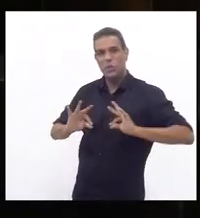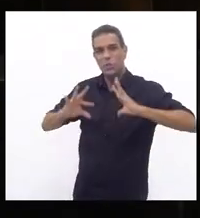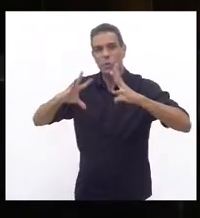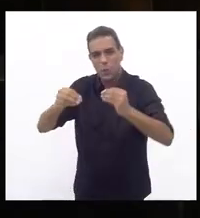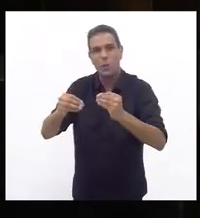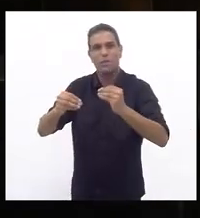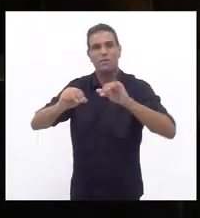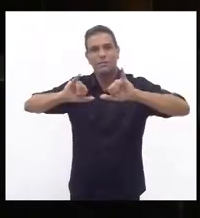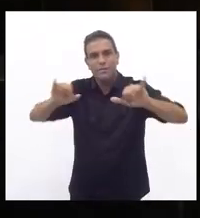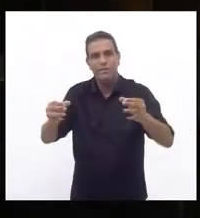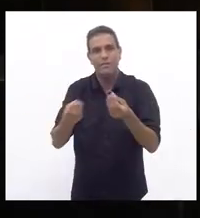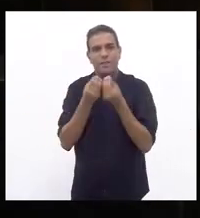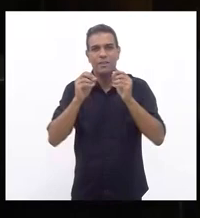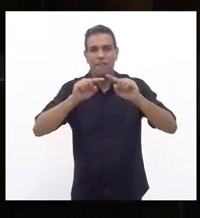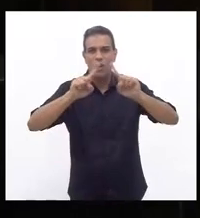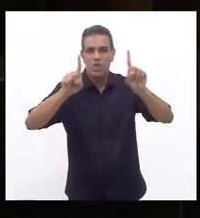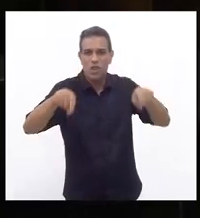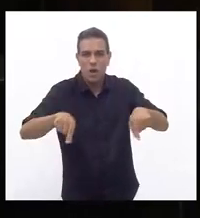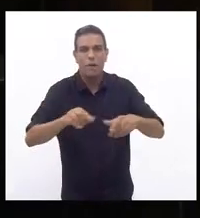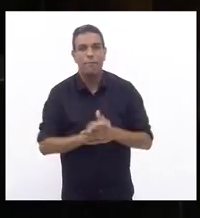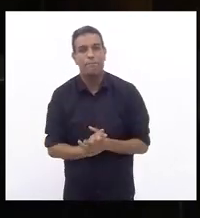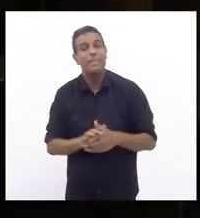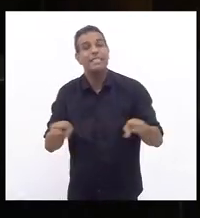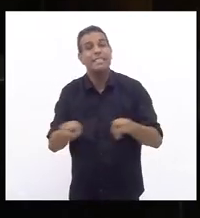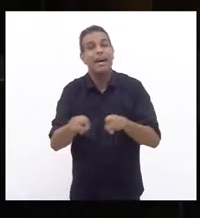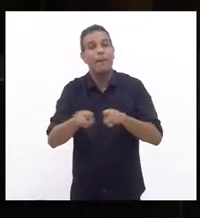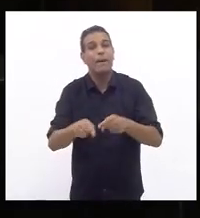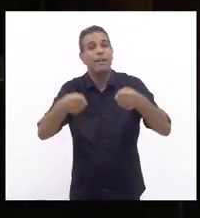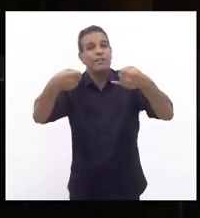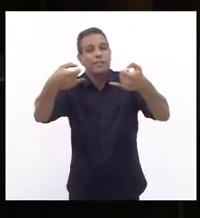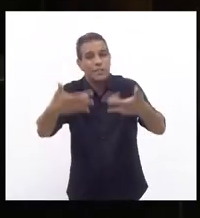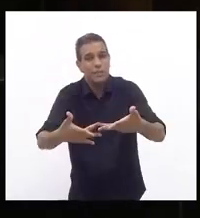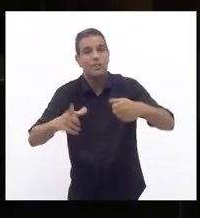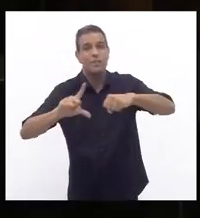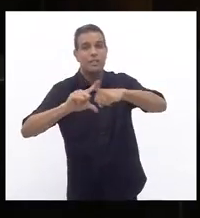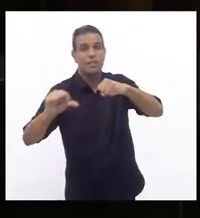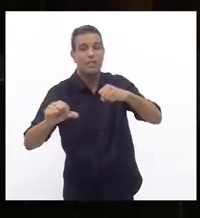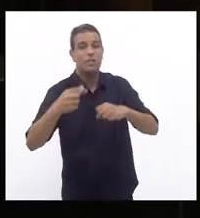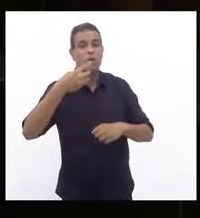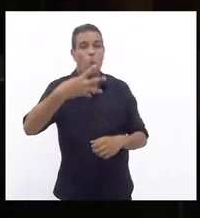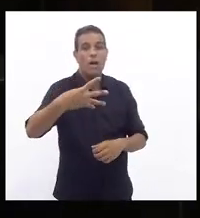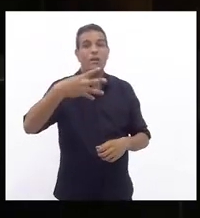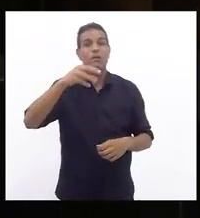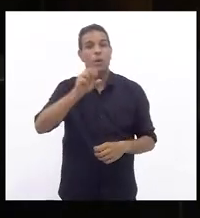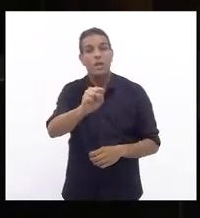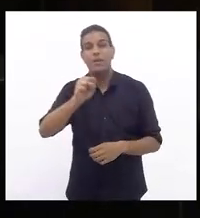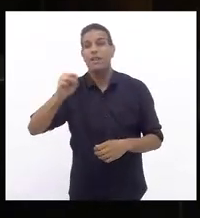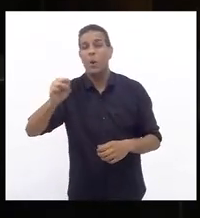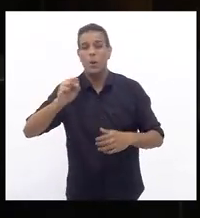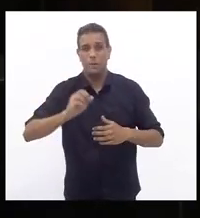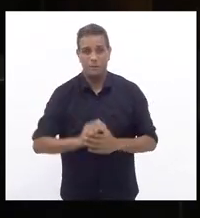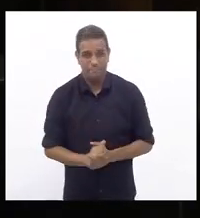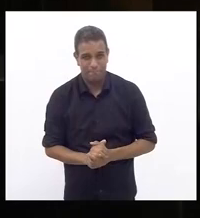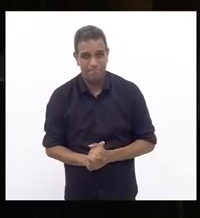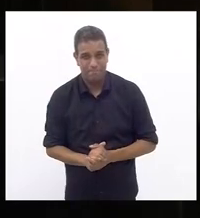seus empregados. Leio ainda o artigo 448.